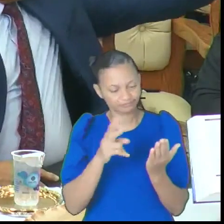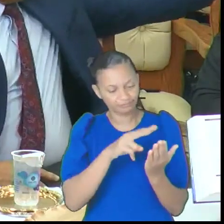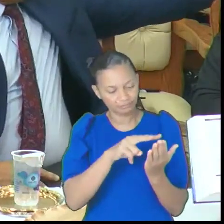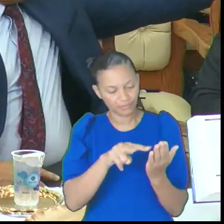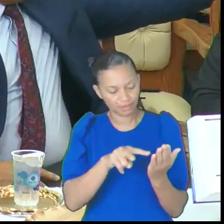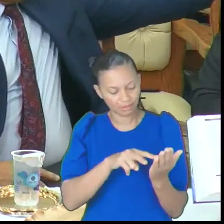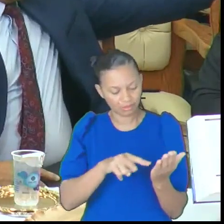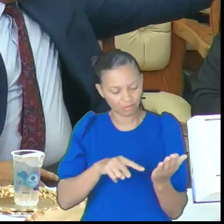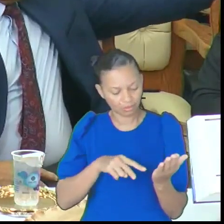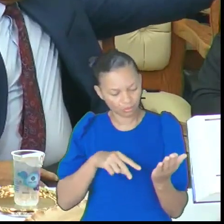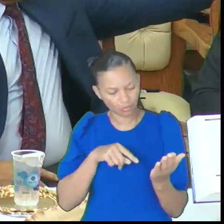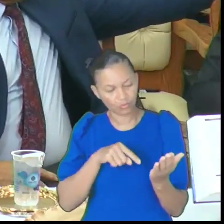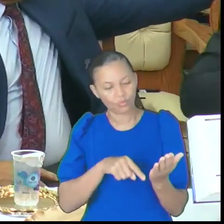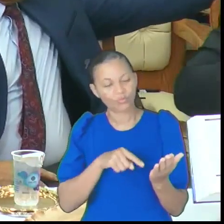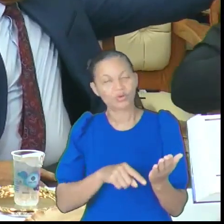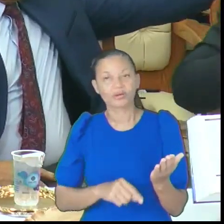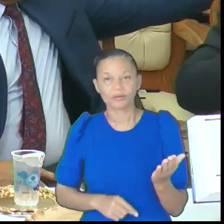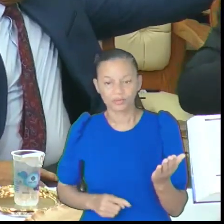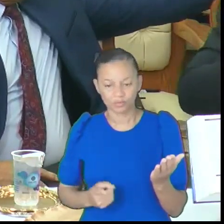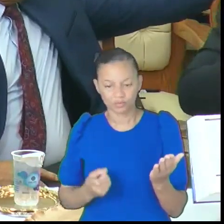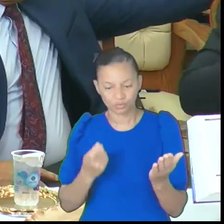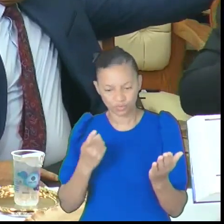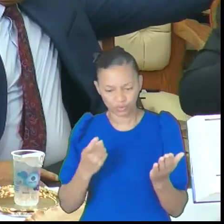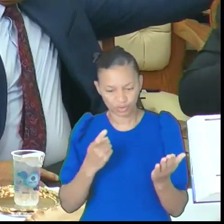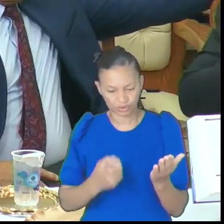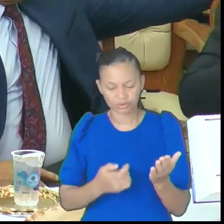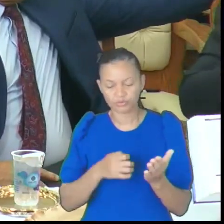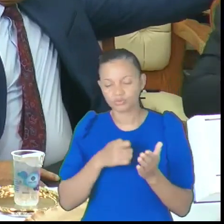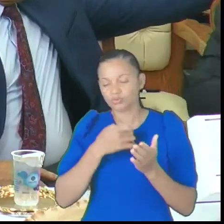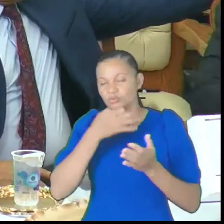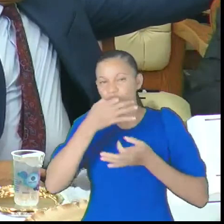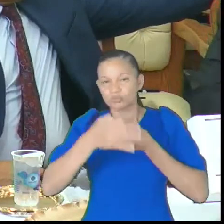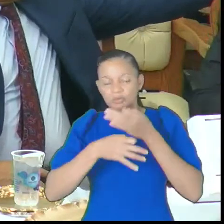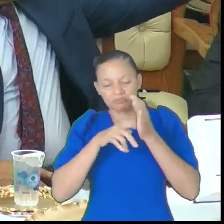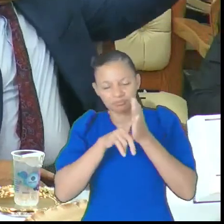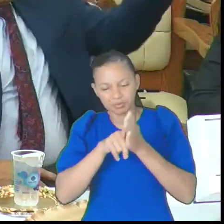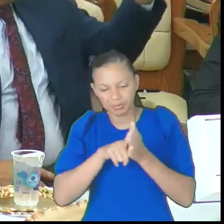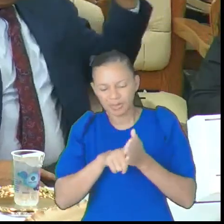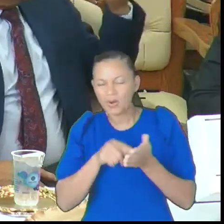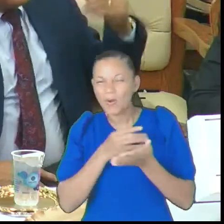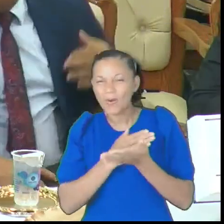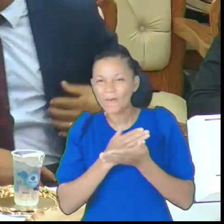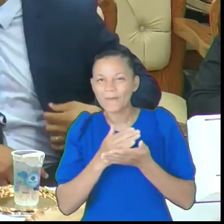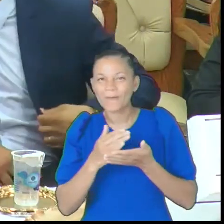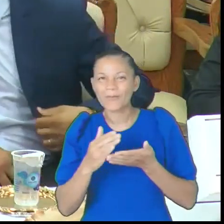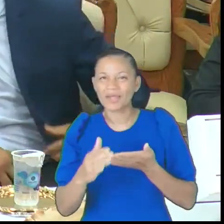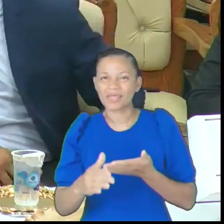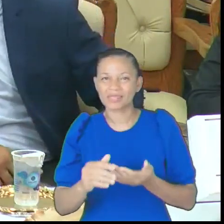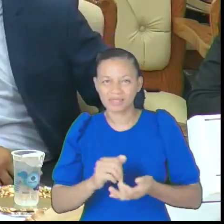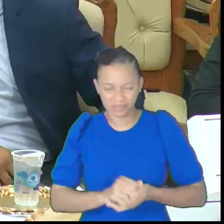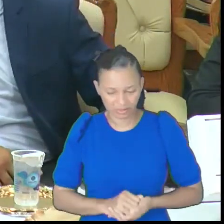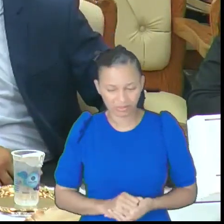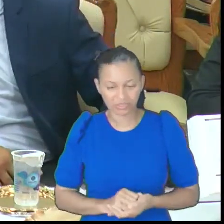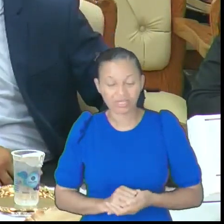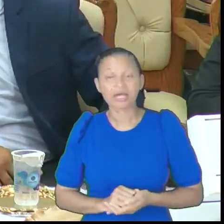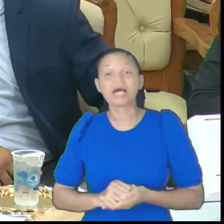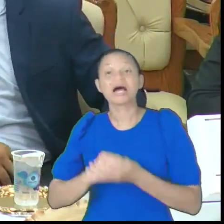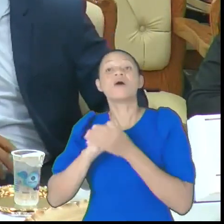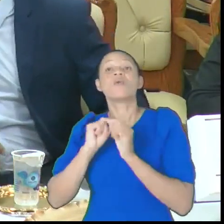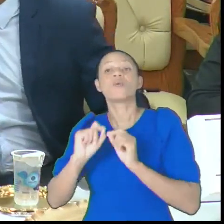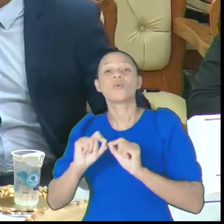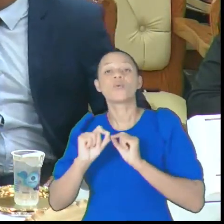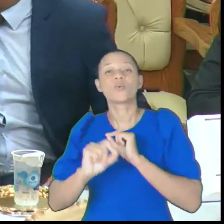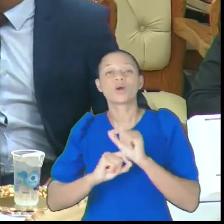ali, em uma das suas epígrafes, a seguinte frase: Igreja de Corinto,